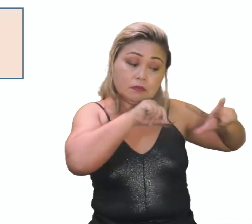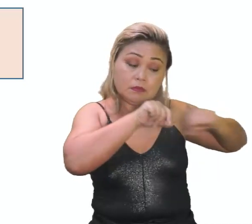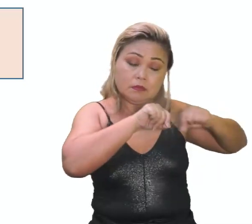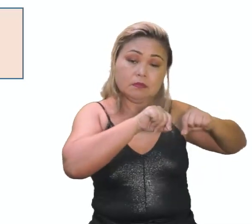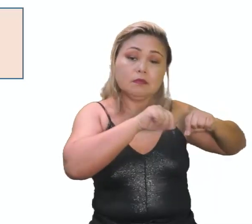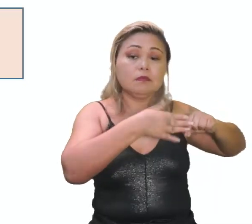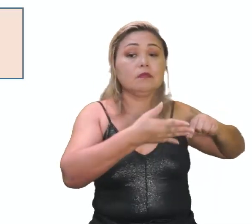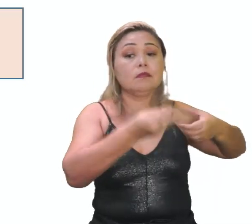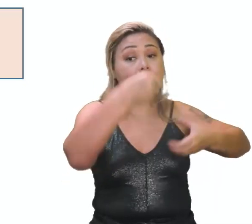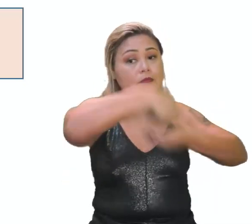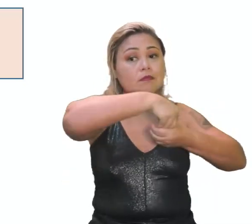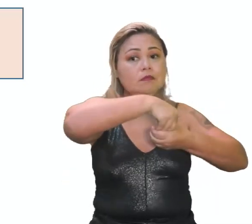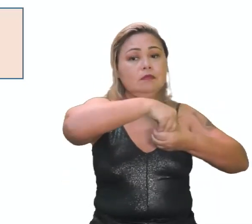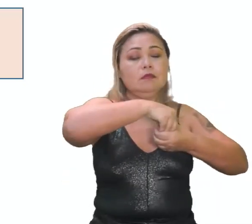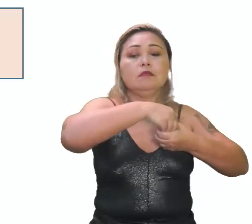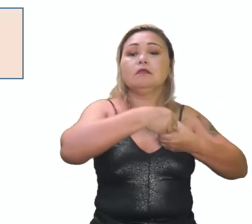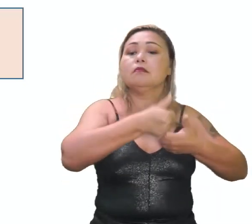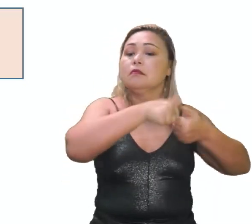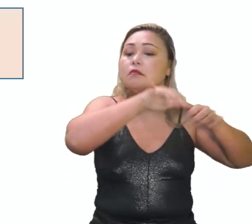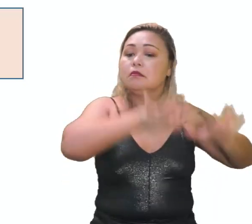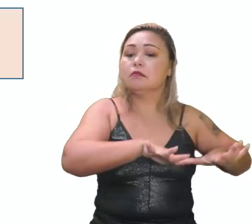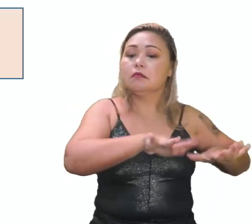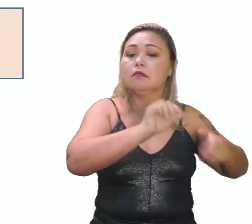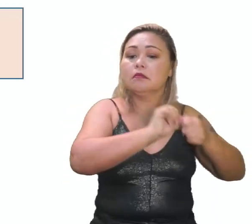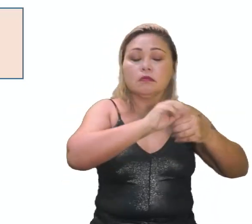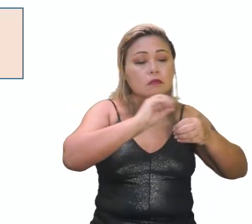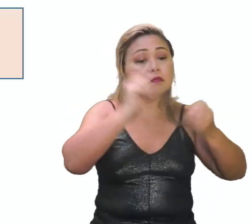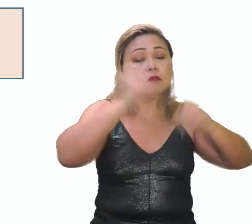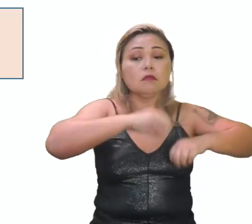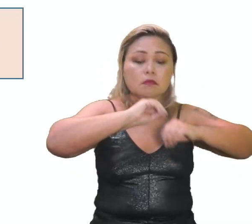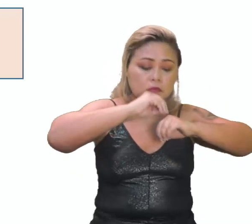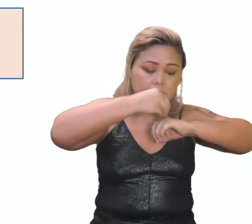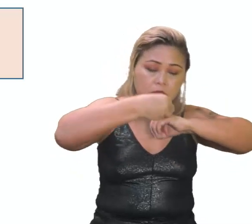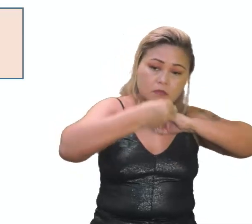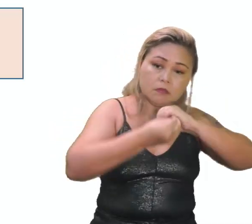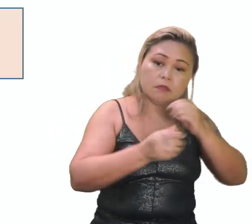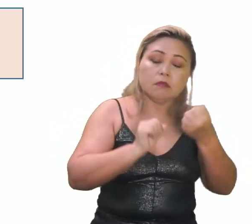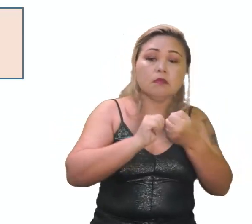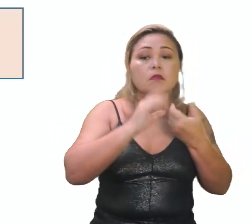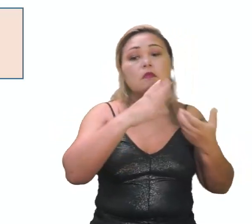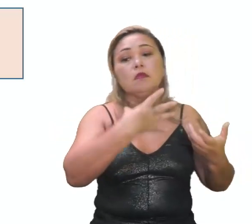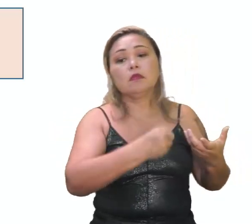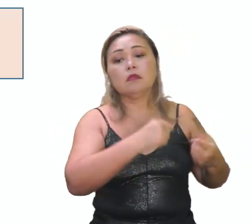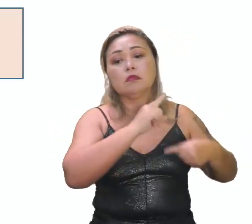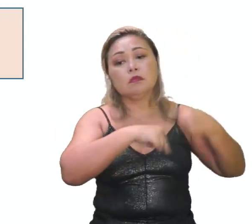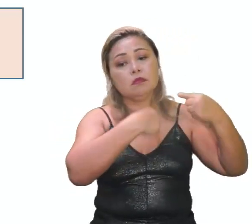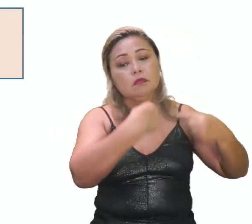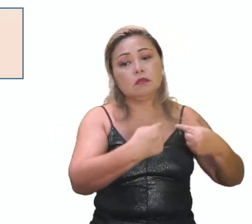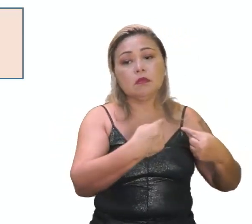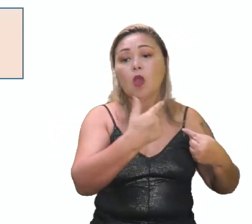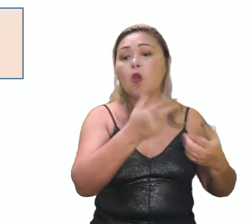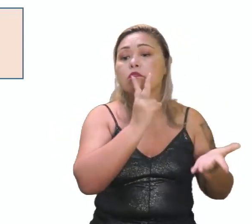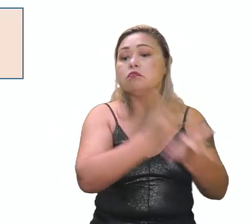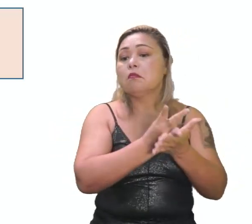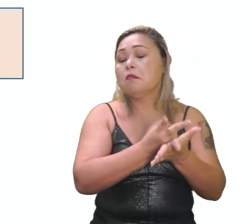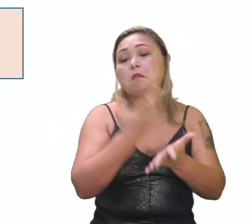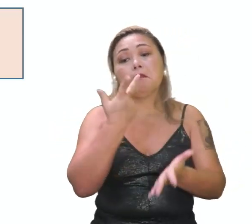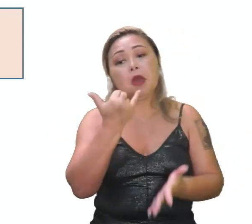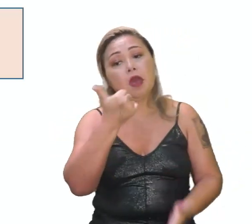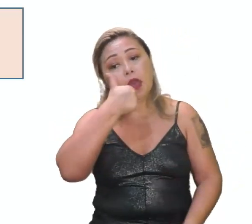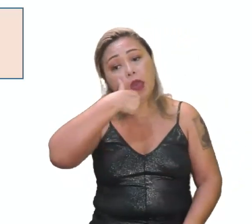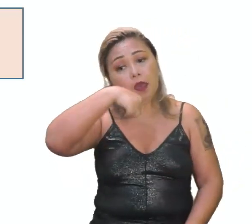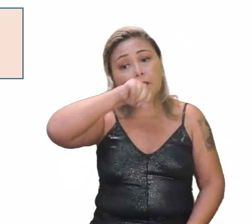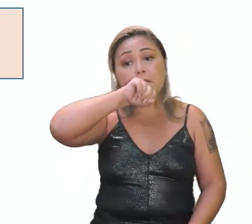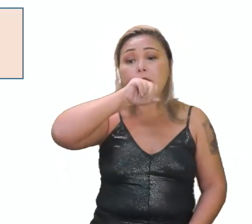selecionadas. Elas vão, então, permitir que organismos, mesmo filhos, né, descendentes de um mesmo pai, de